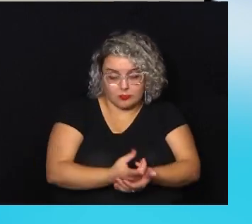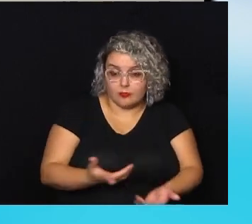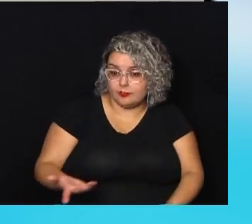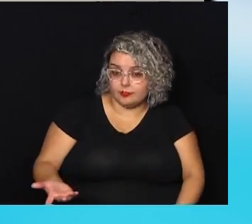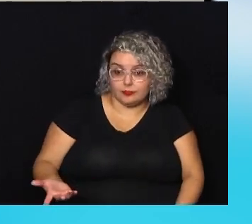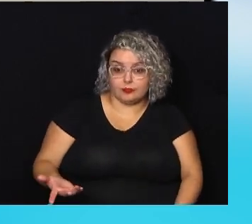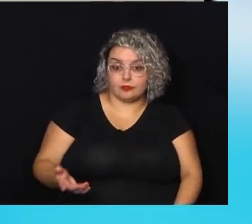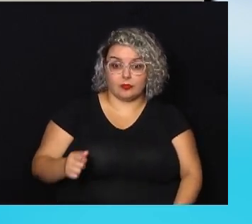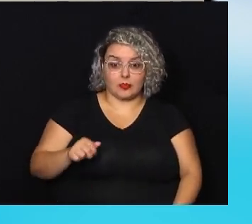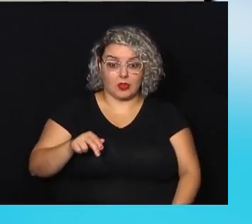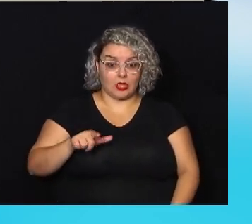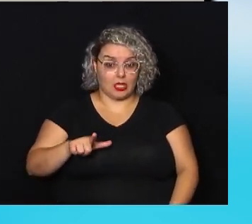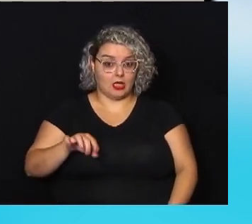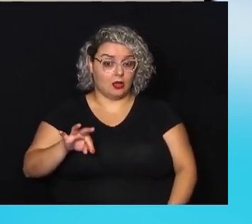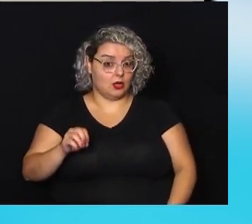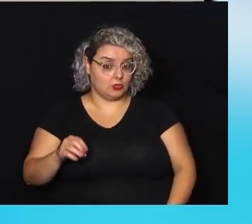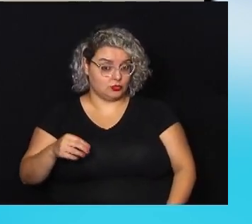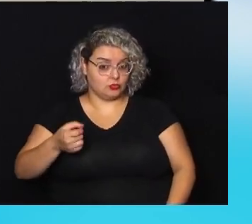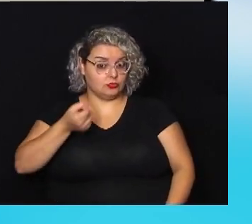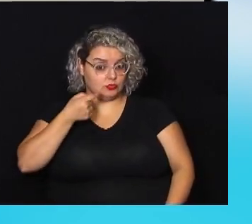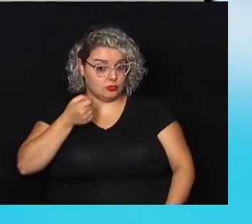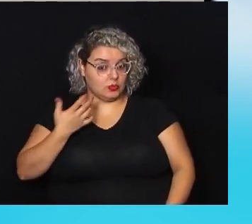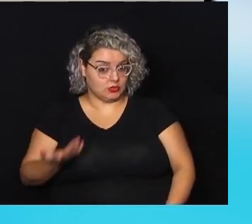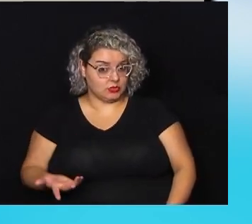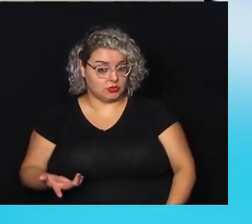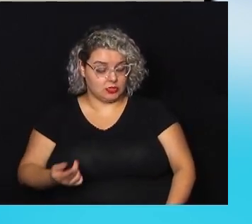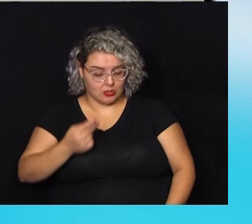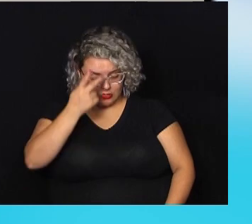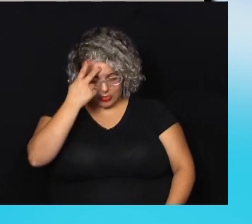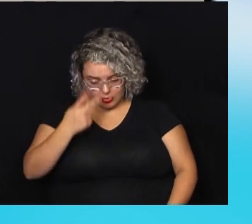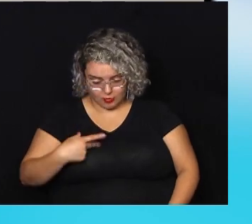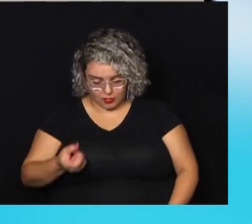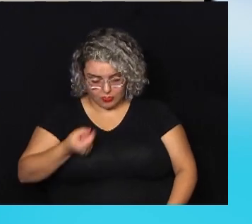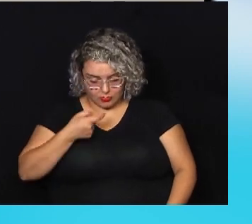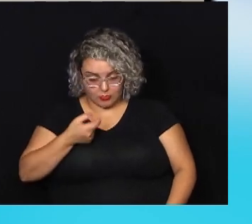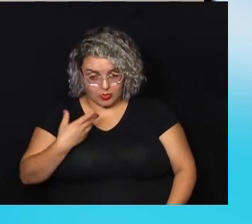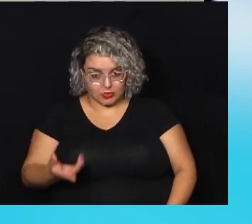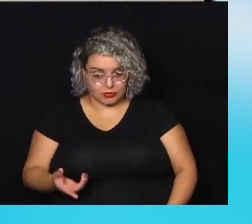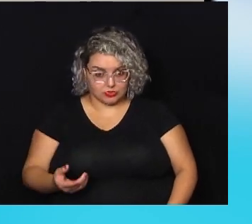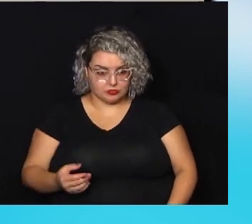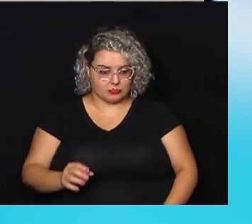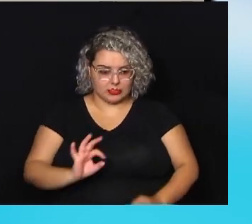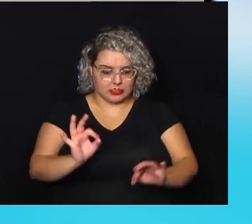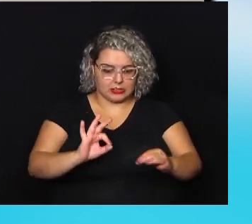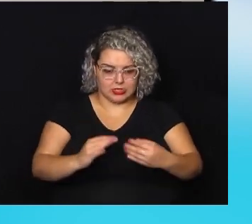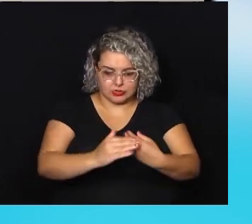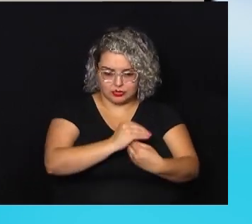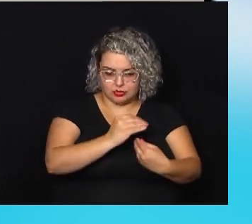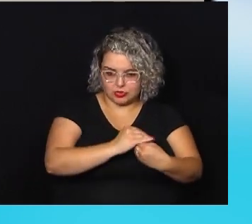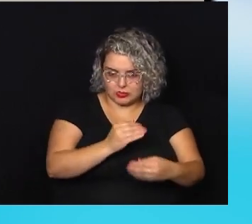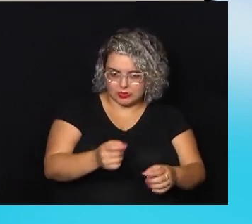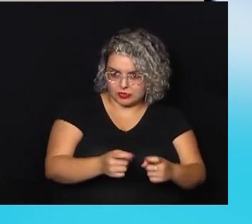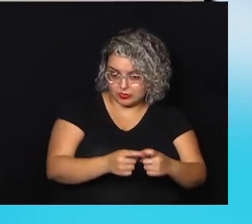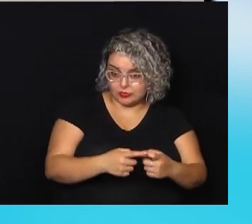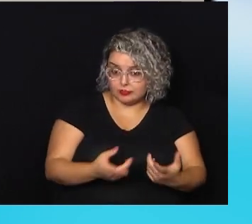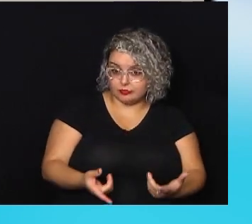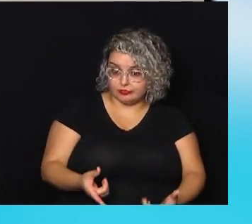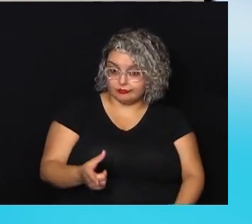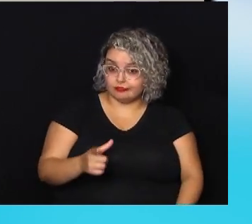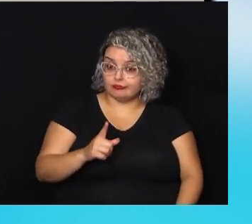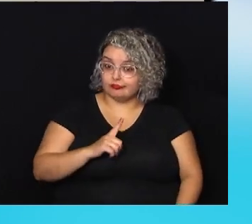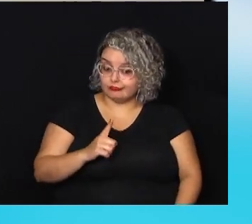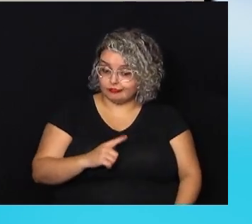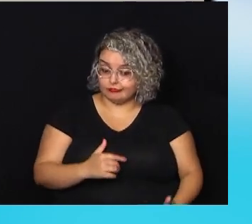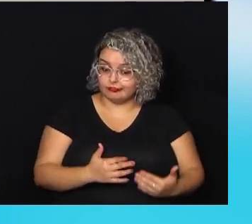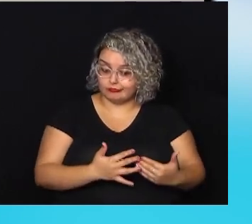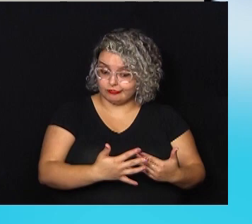autônoma, né, mesmo como decisões de automedicação, que acaba sendo muitas vezes, a